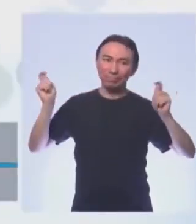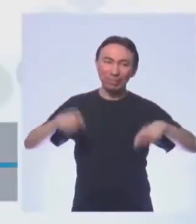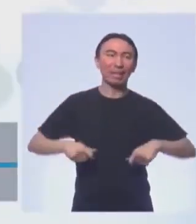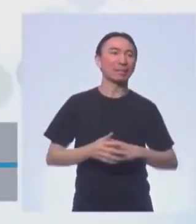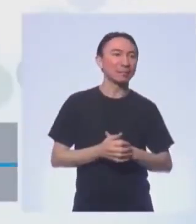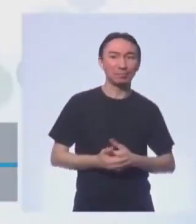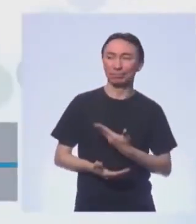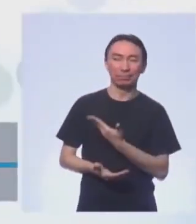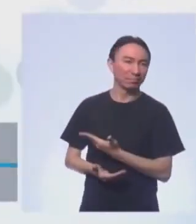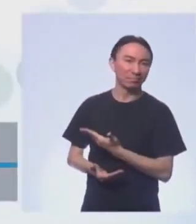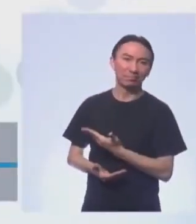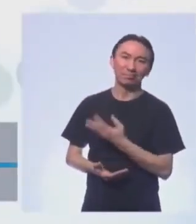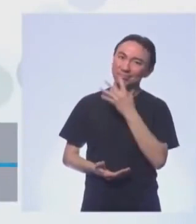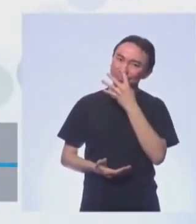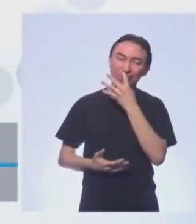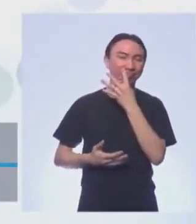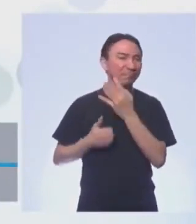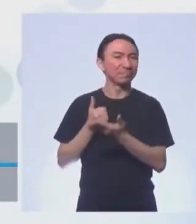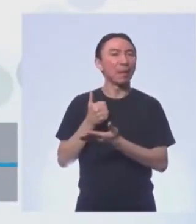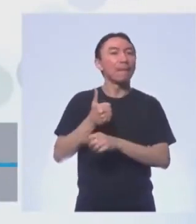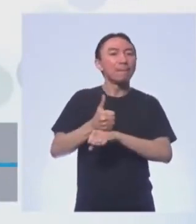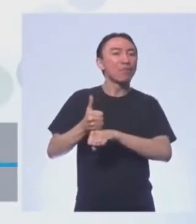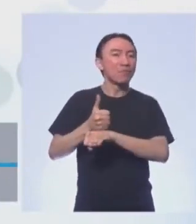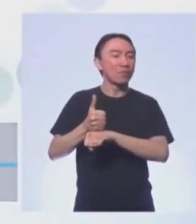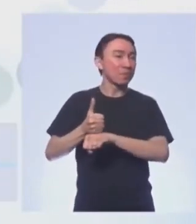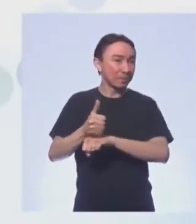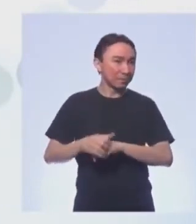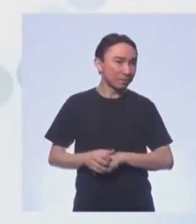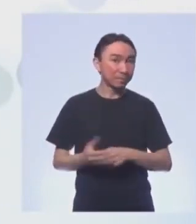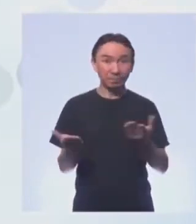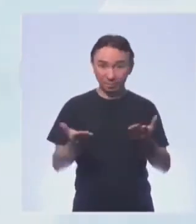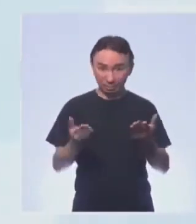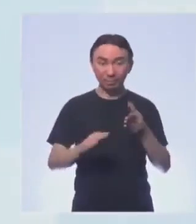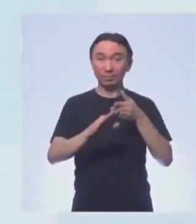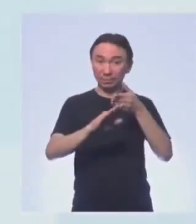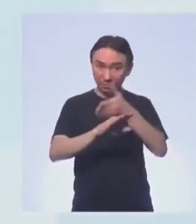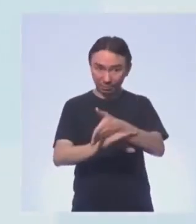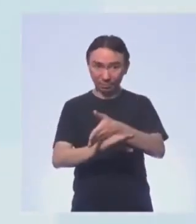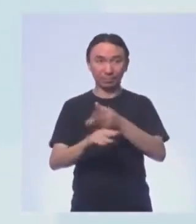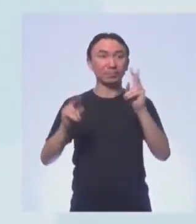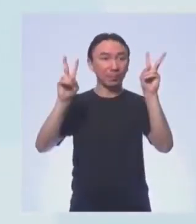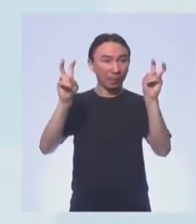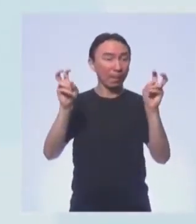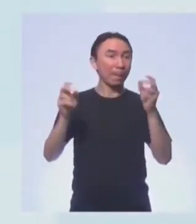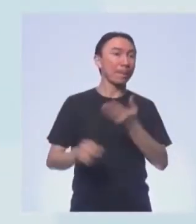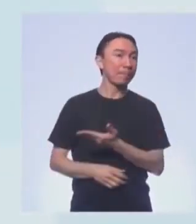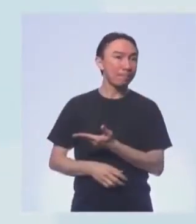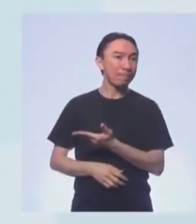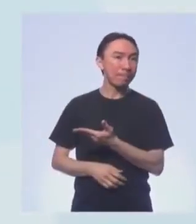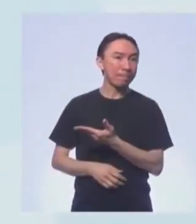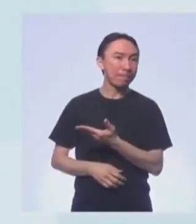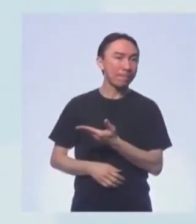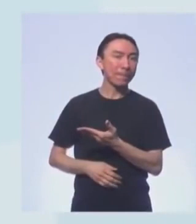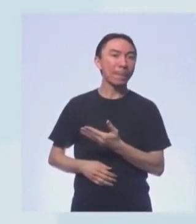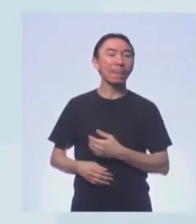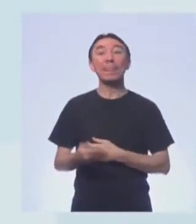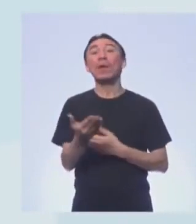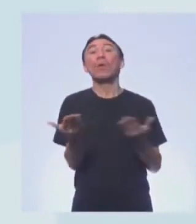que bom ter especialista na aula. Entrando no assunto, então vamos entrar no assunto agora. Como está a prática leitora